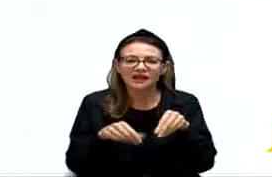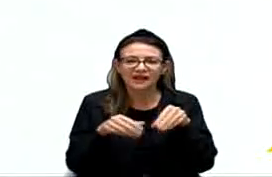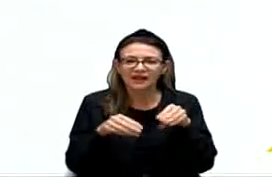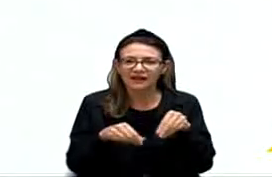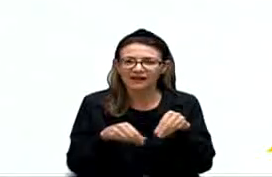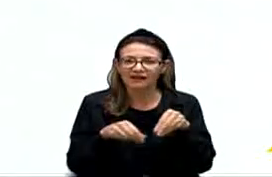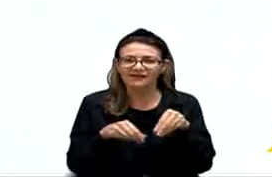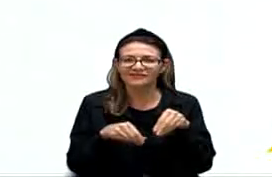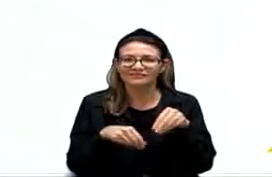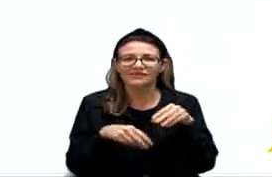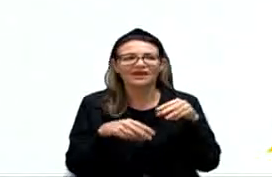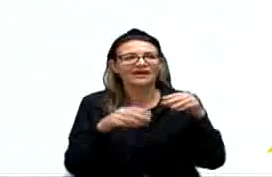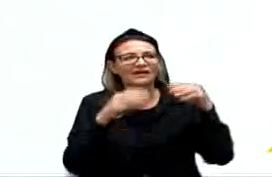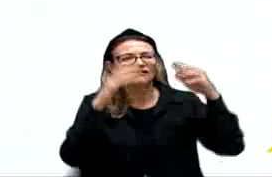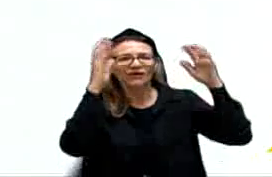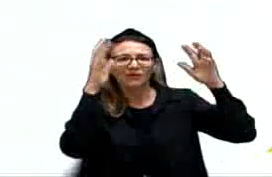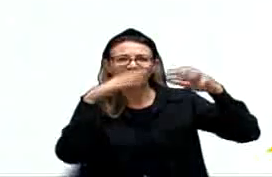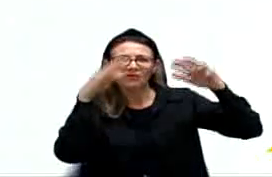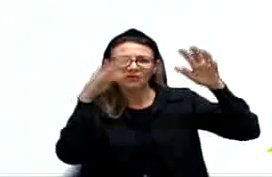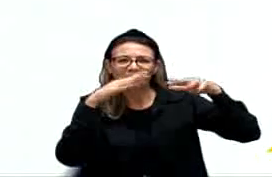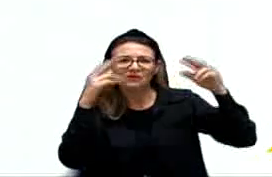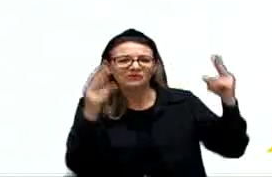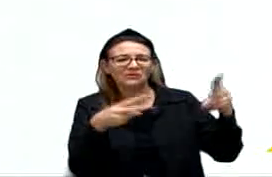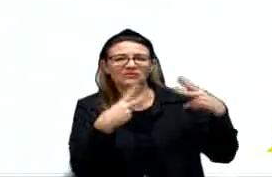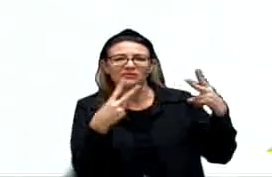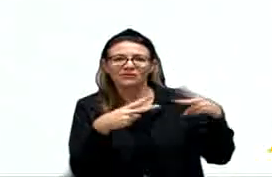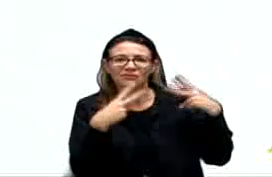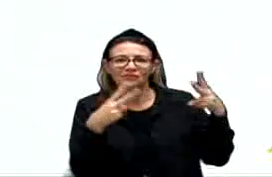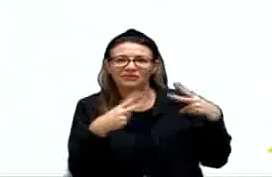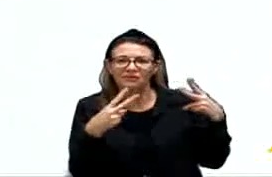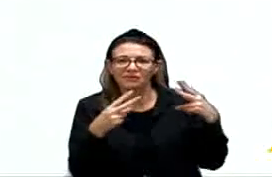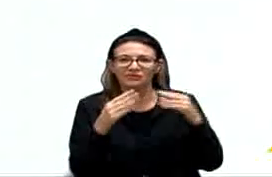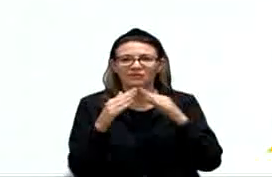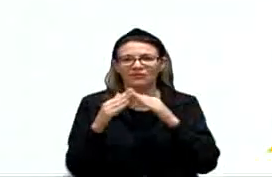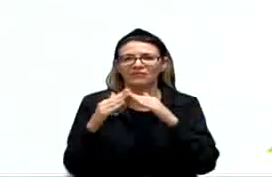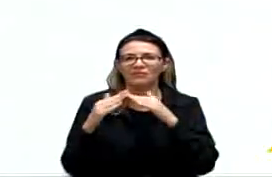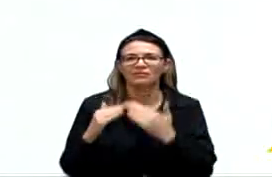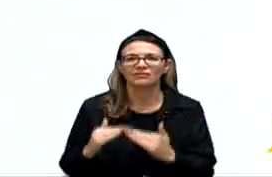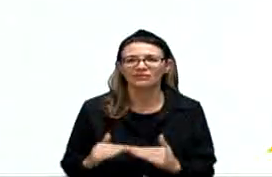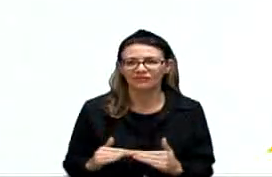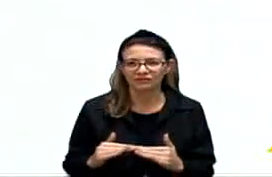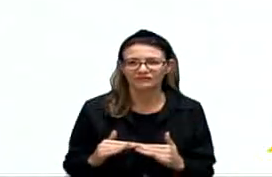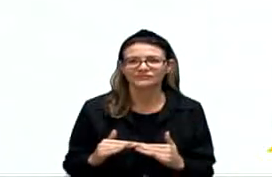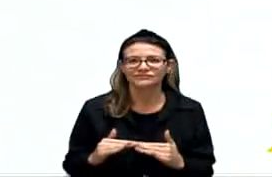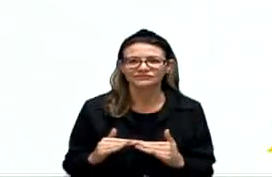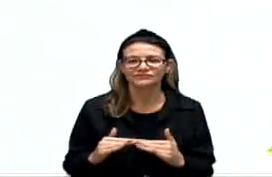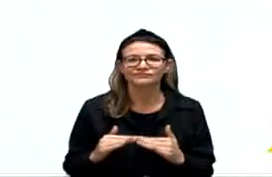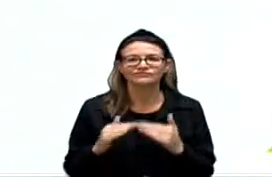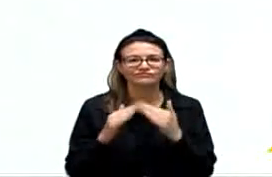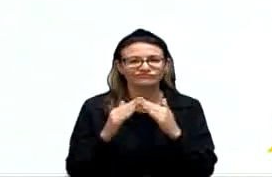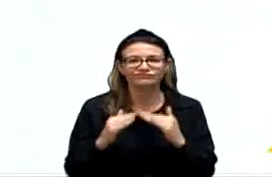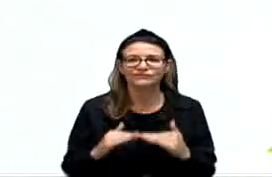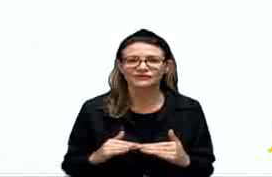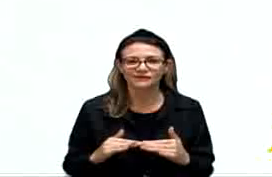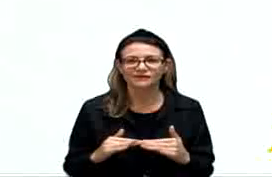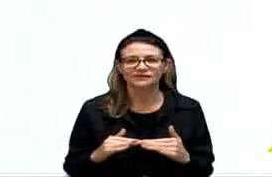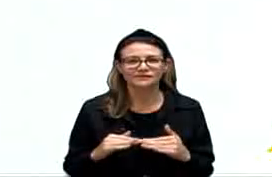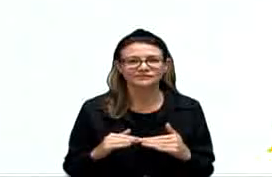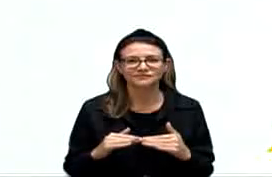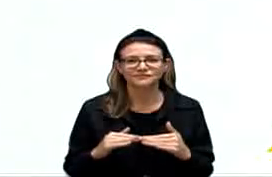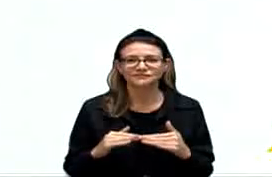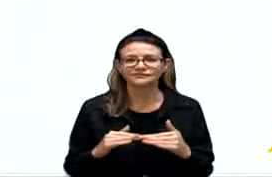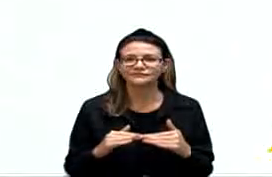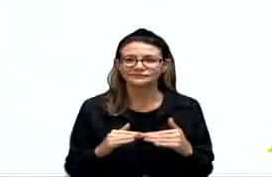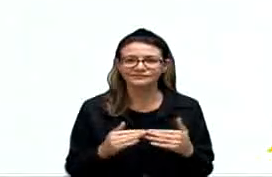caiu a chuva transbordaram os rios sopraram os ventos e deram com ímpeto contra aquela casa e ela desabou sendo grande